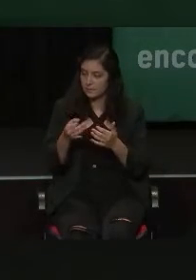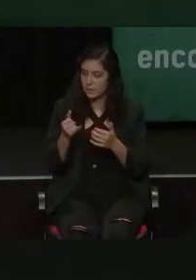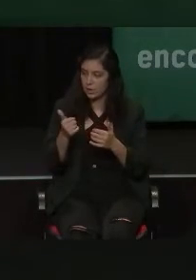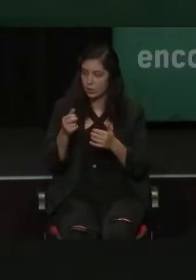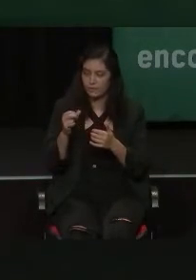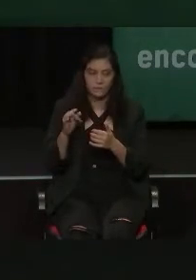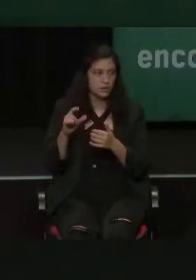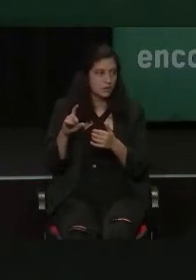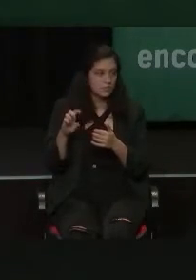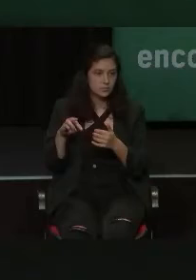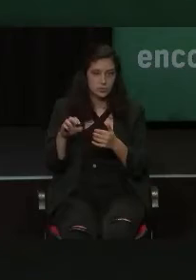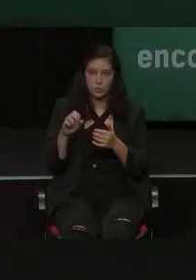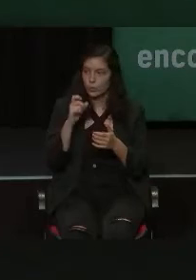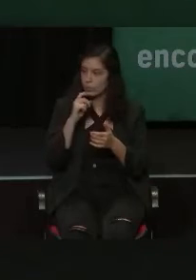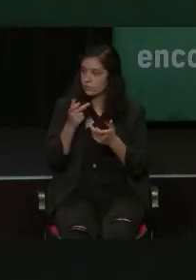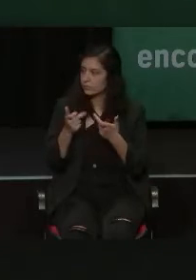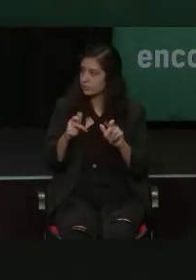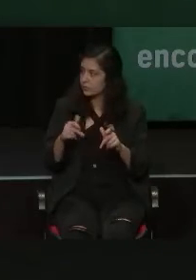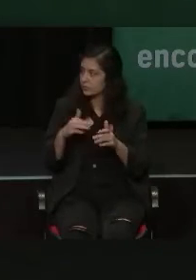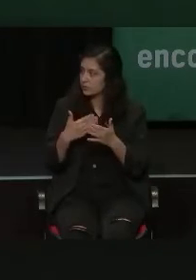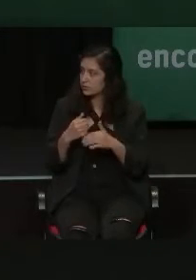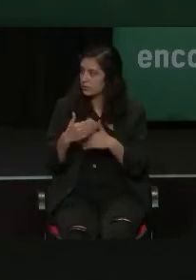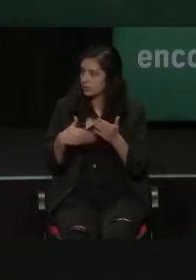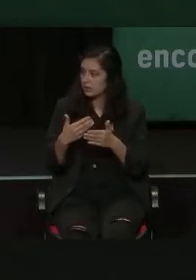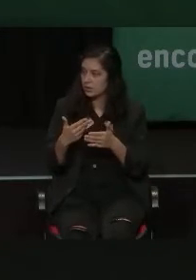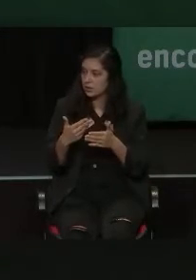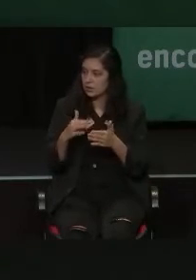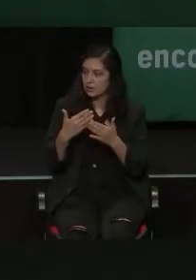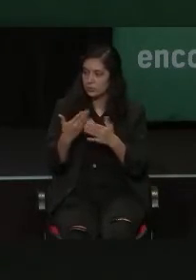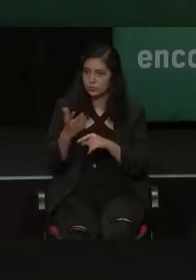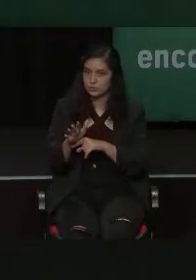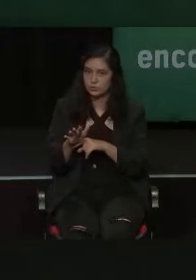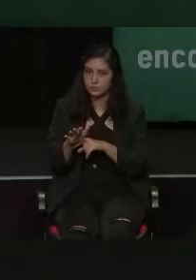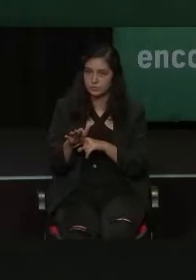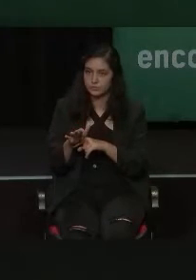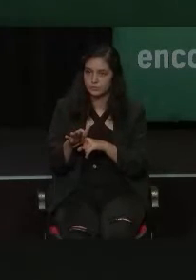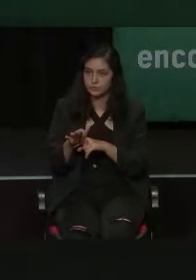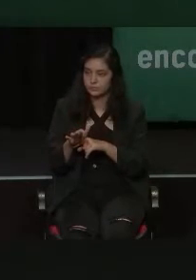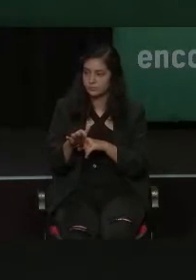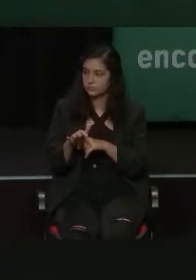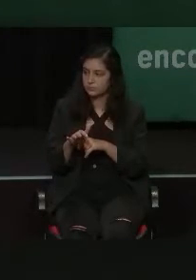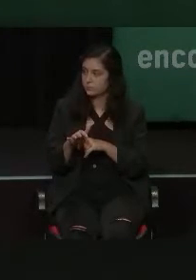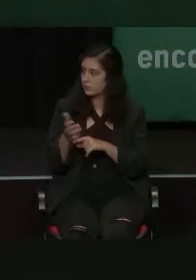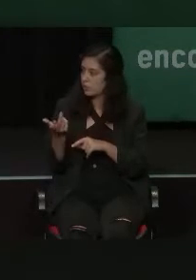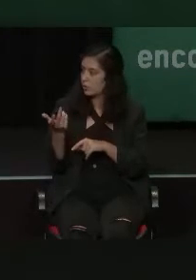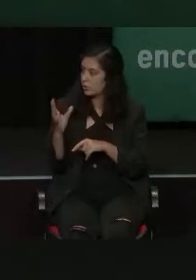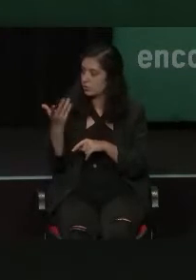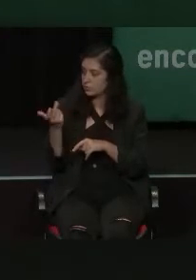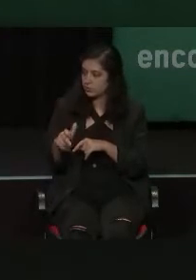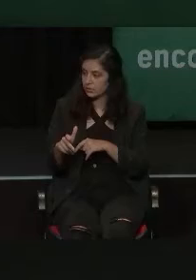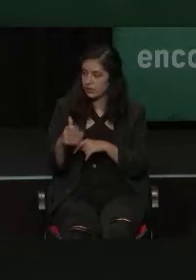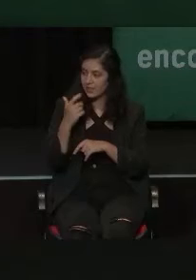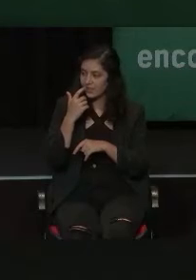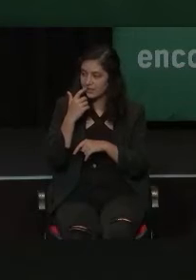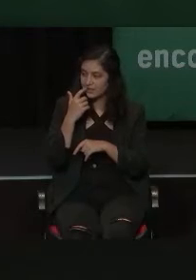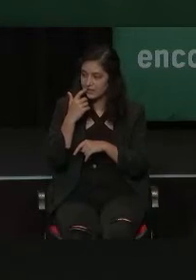clínica, occur vemos que on os the biofilmes surfaces, podem secretions ocorrer or tissues, em like secreções, wounds, superfícies ou tecido dental plaque, localizado,